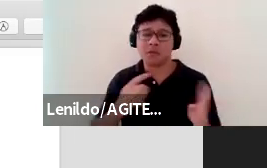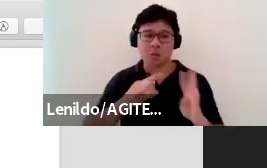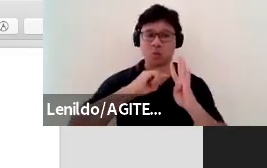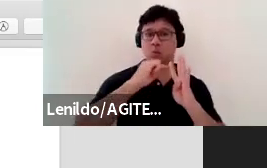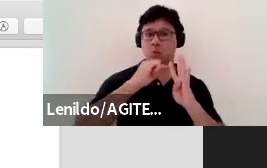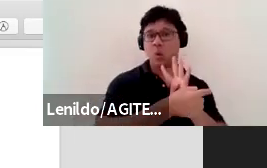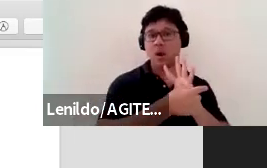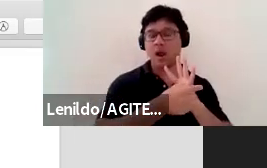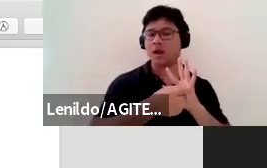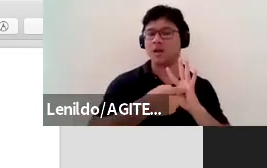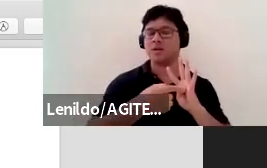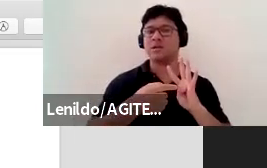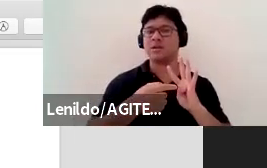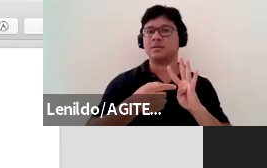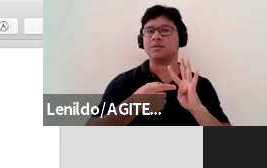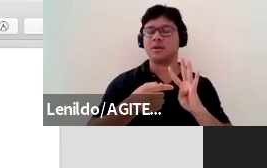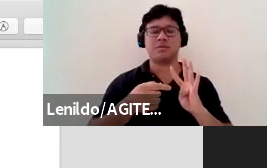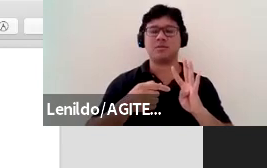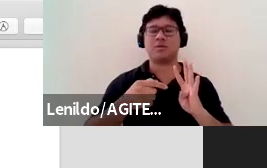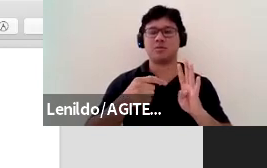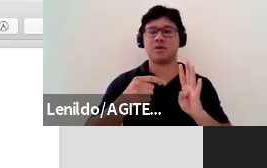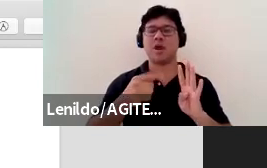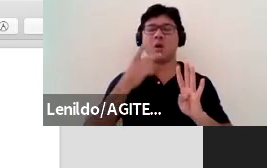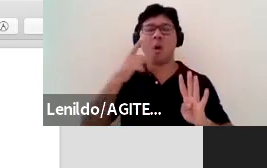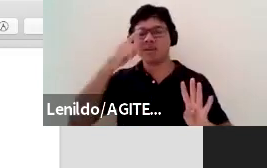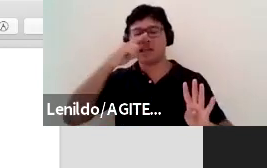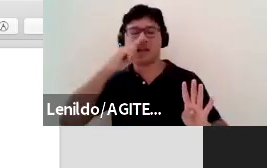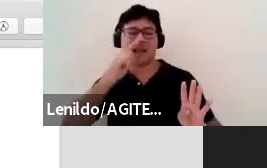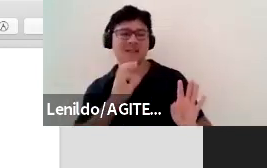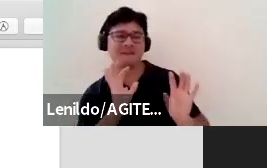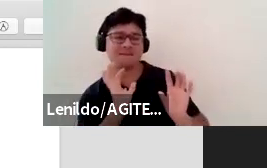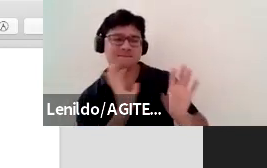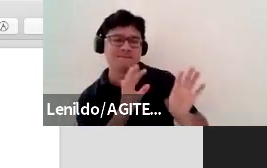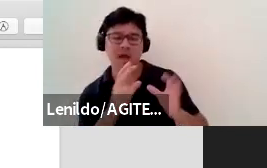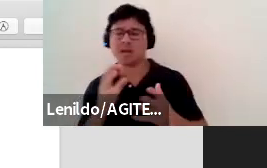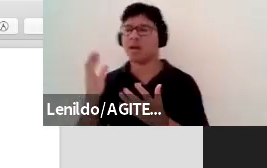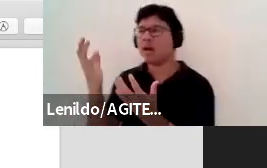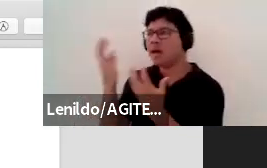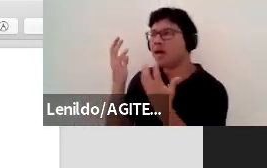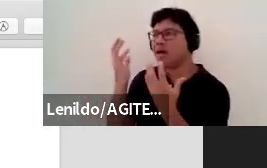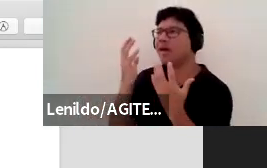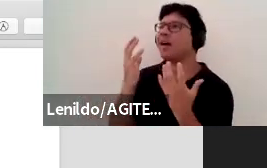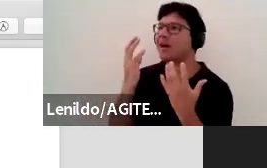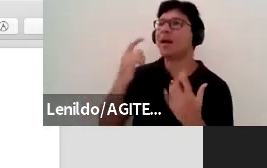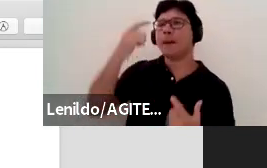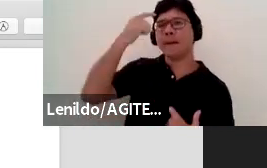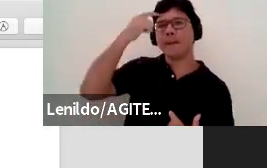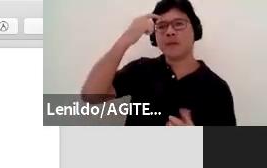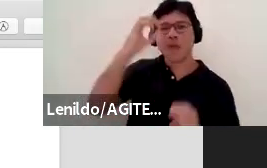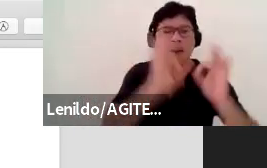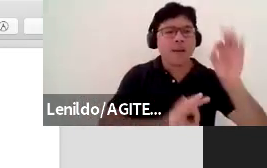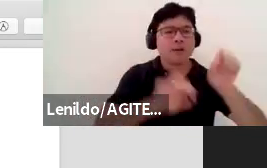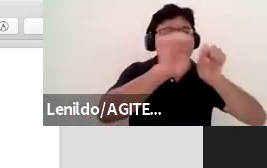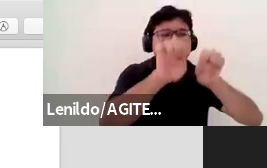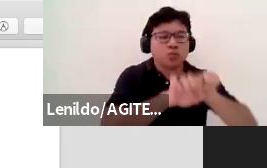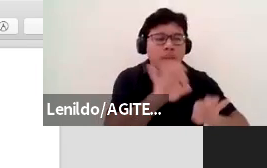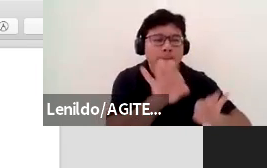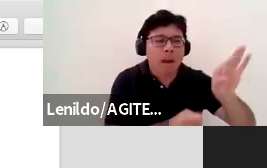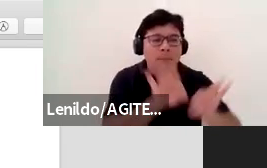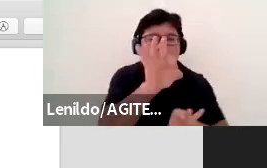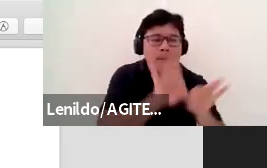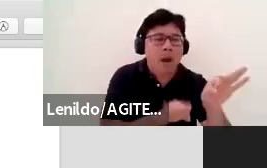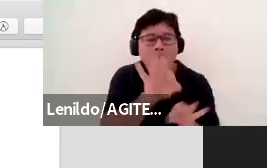e belíssimo empurrão da Tereza que fez a gente sentar e pensar como estruturar, mesmo de onde a gente